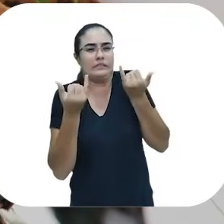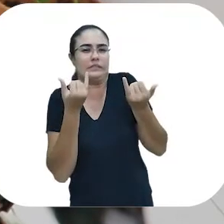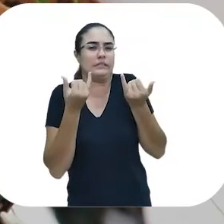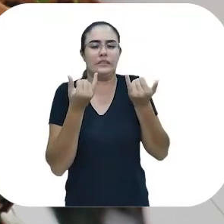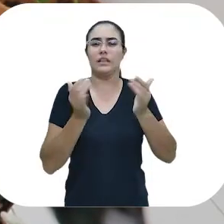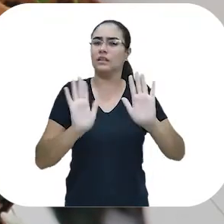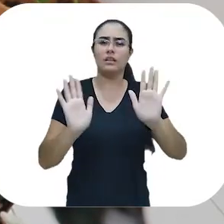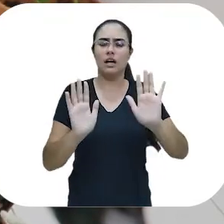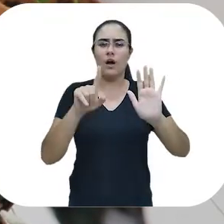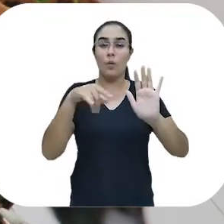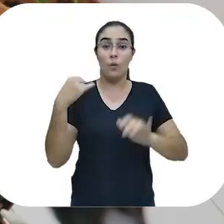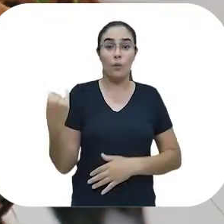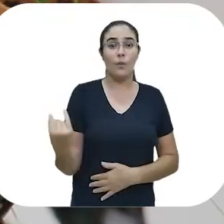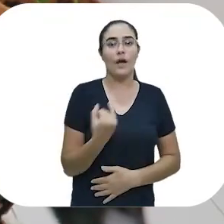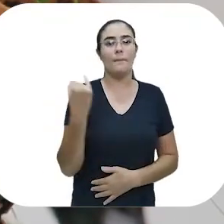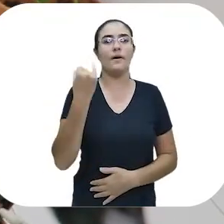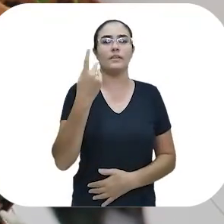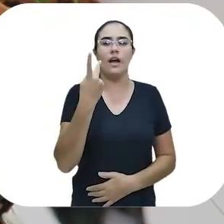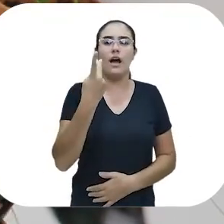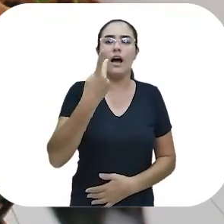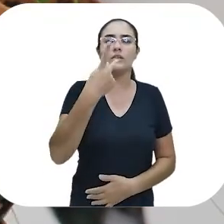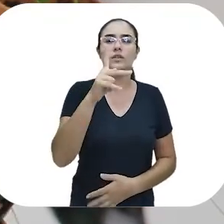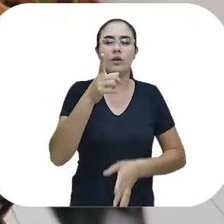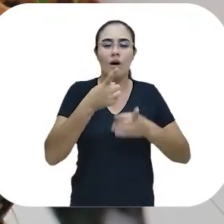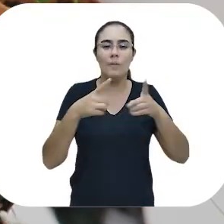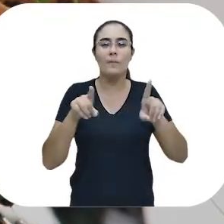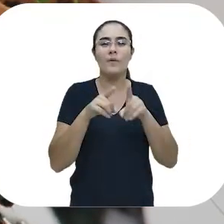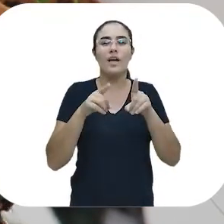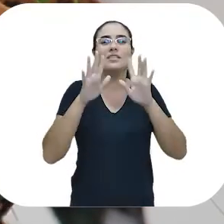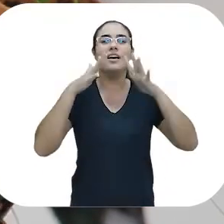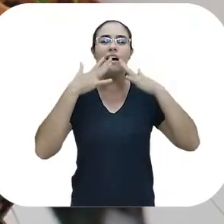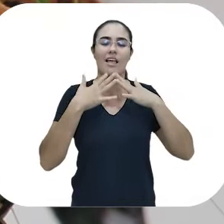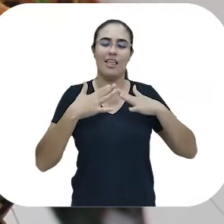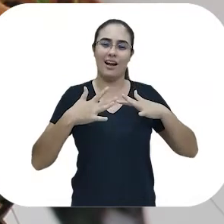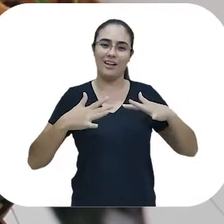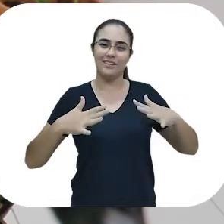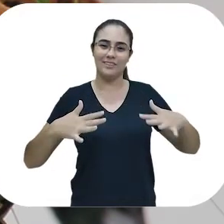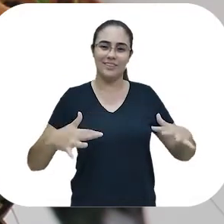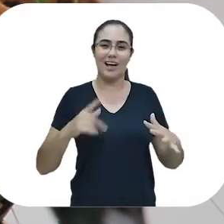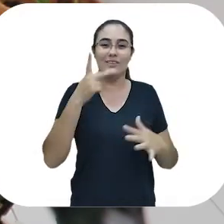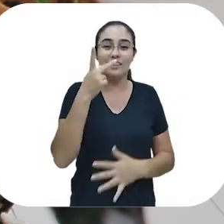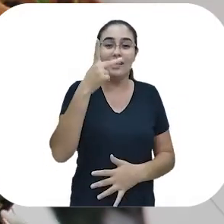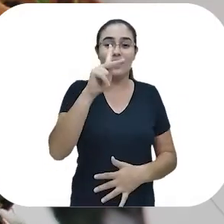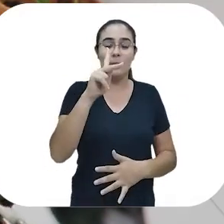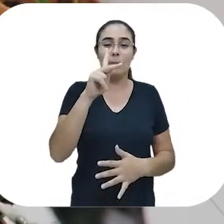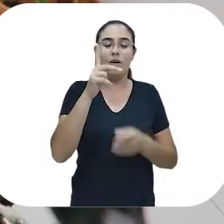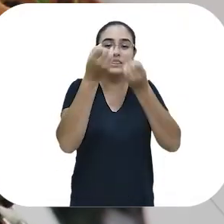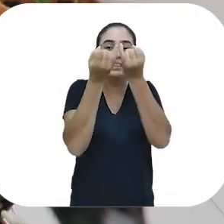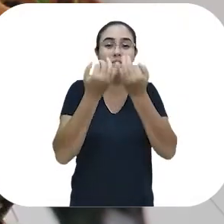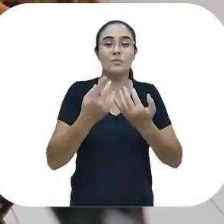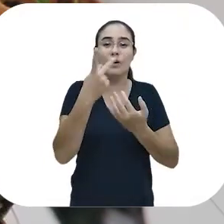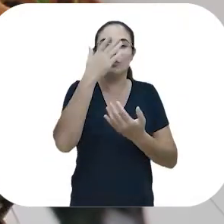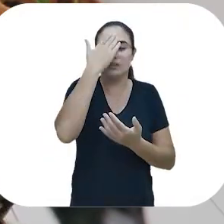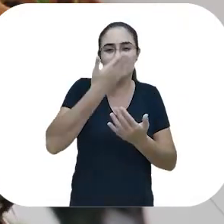importante é que ela seja honesta, que ela diga algo sobre você, que ela diga algo sobre o que você acredita, ou sobre um momento, ou